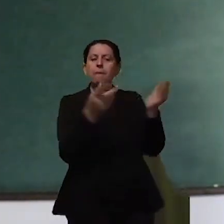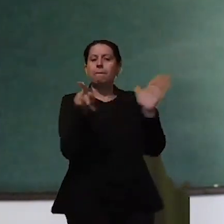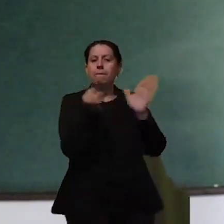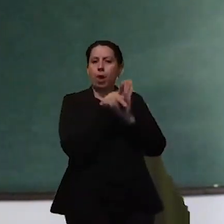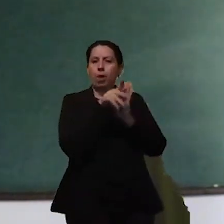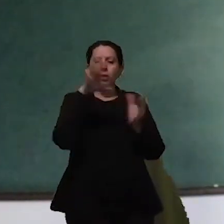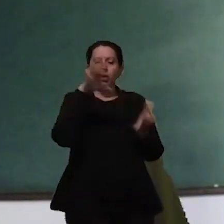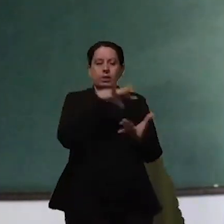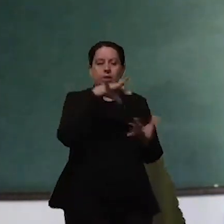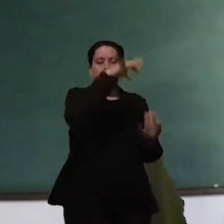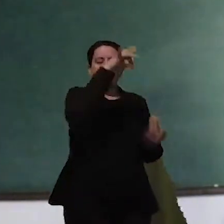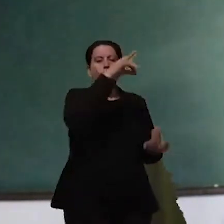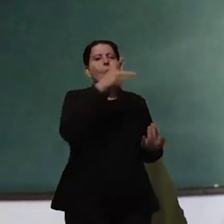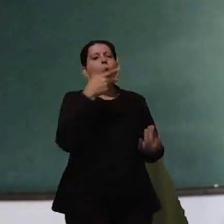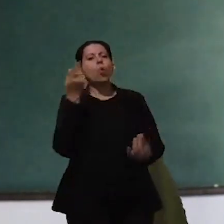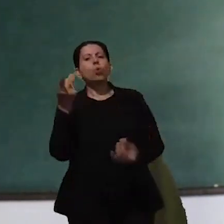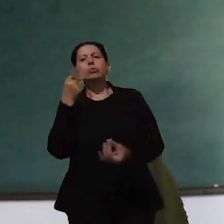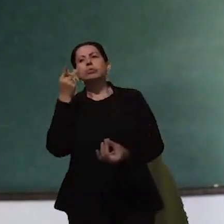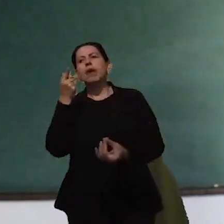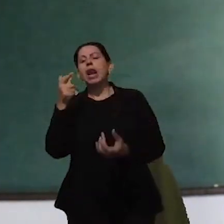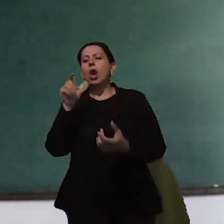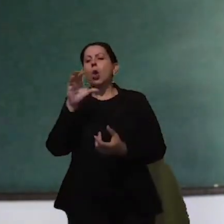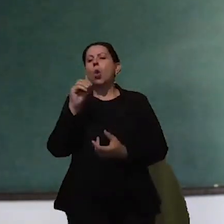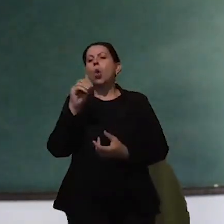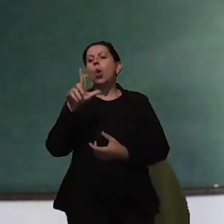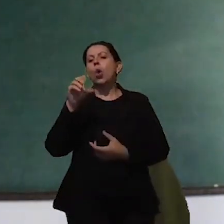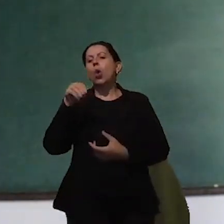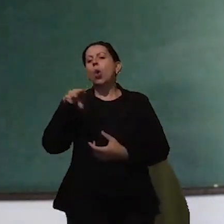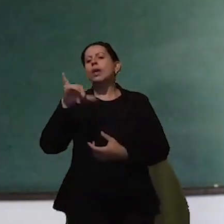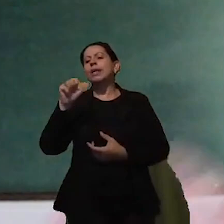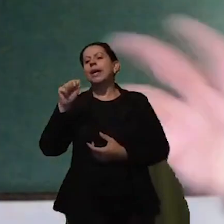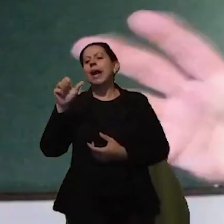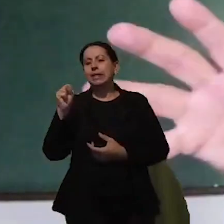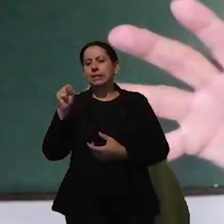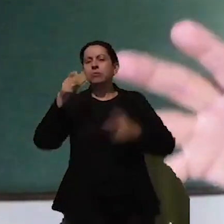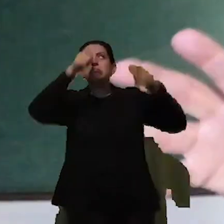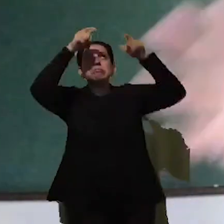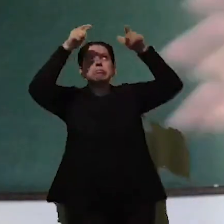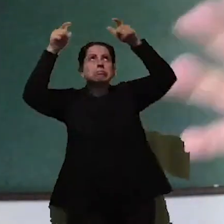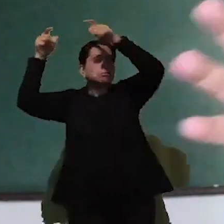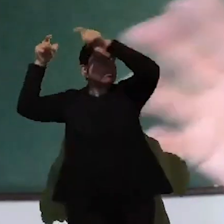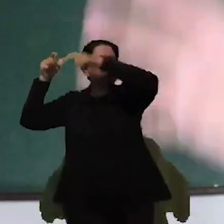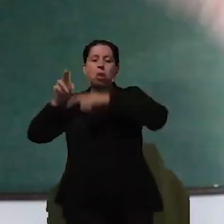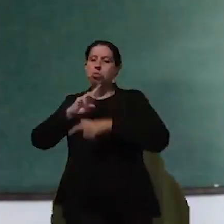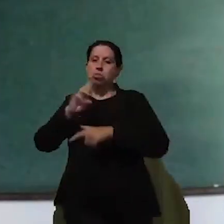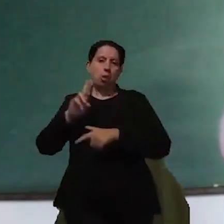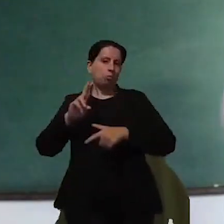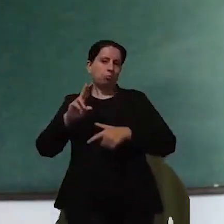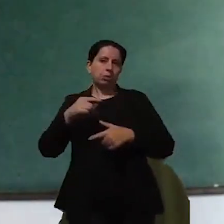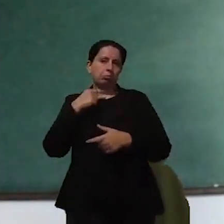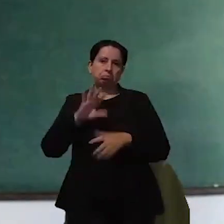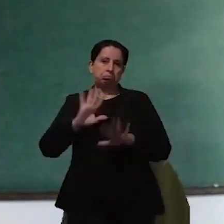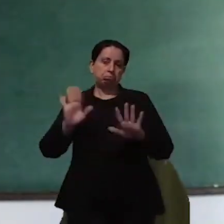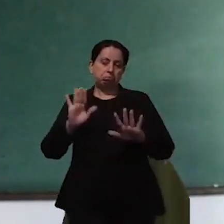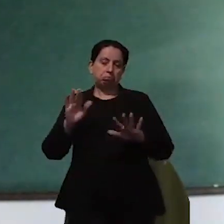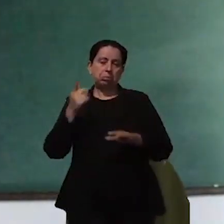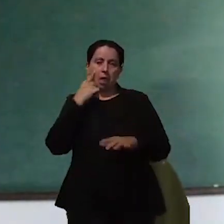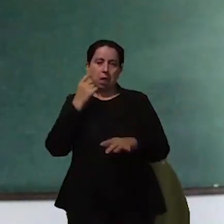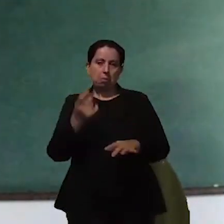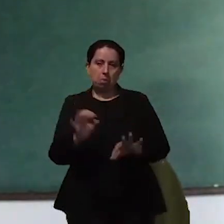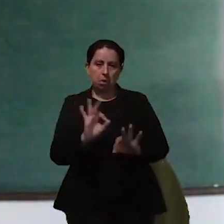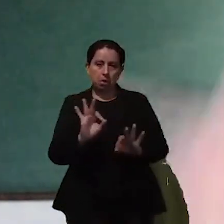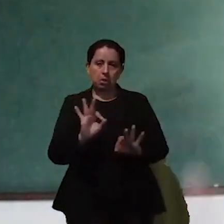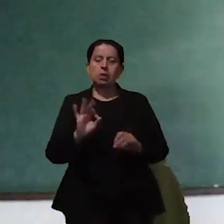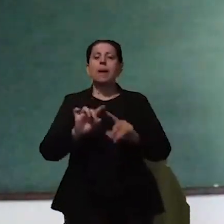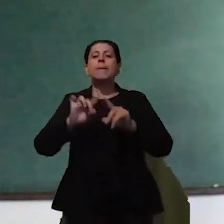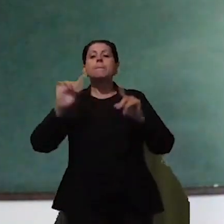são colônias espirituais. Colônias astrais. O nome não importa. Importa que são grupos de